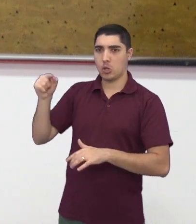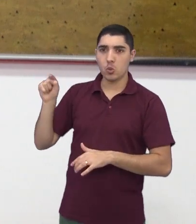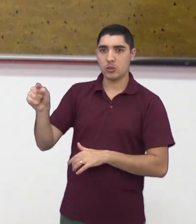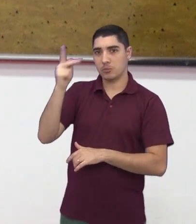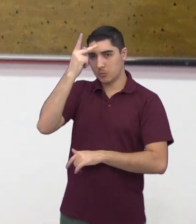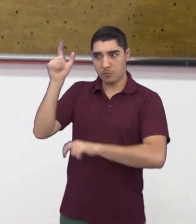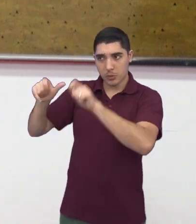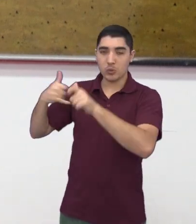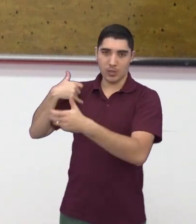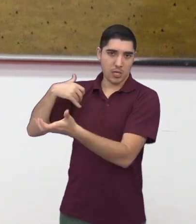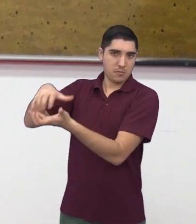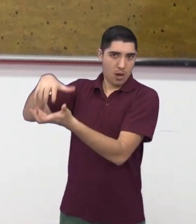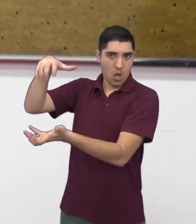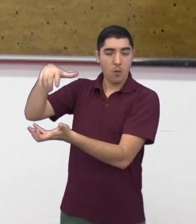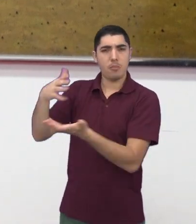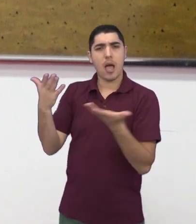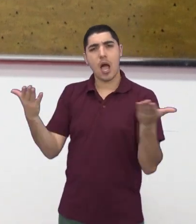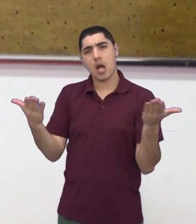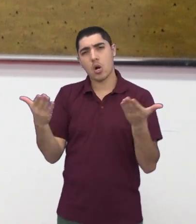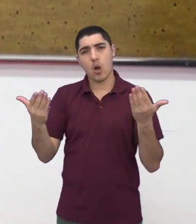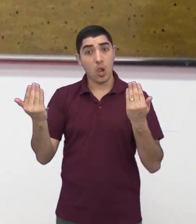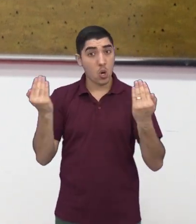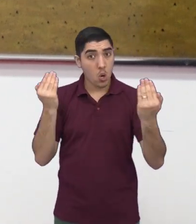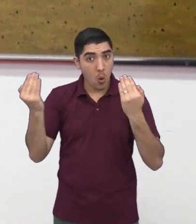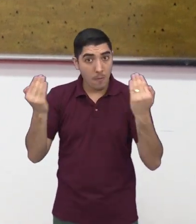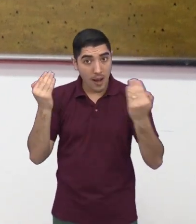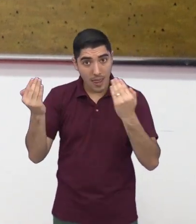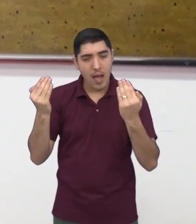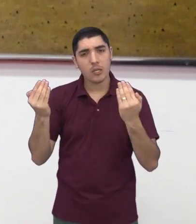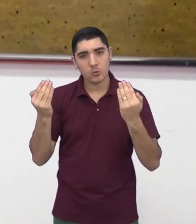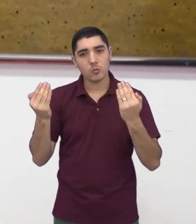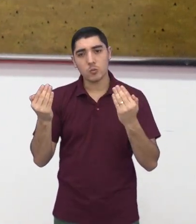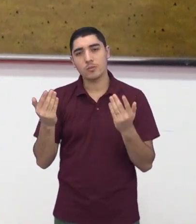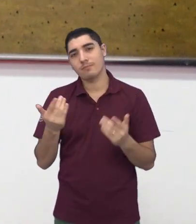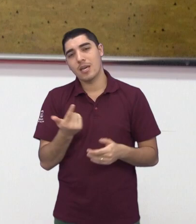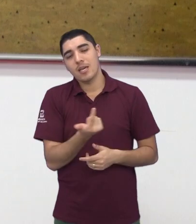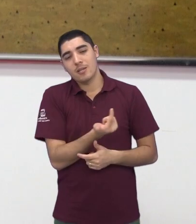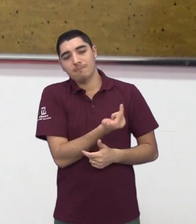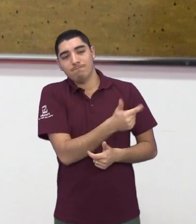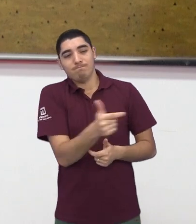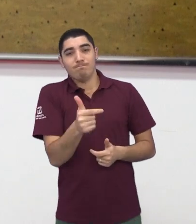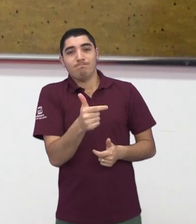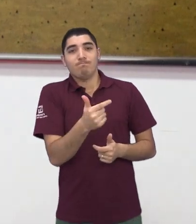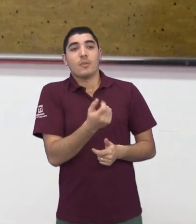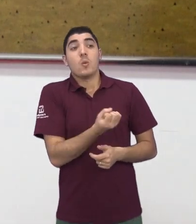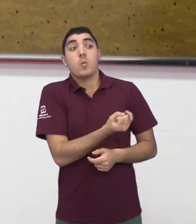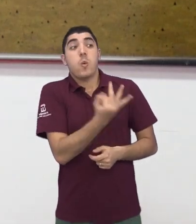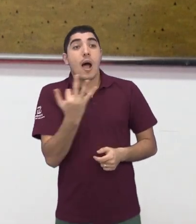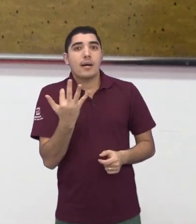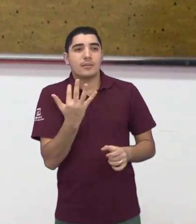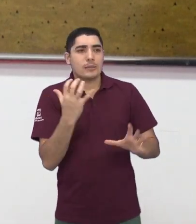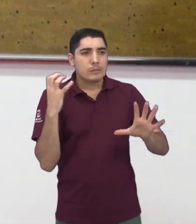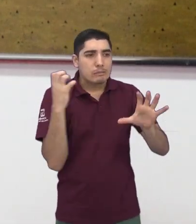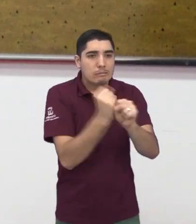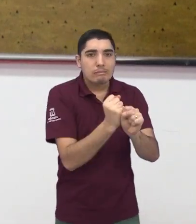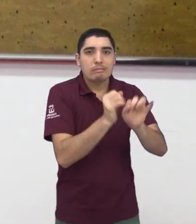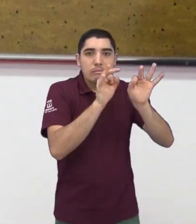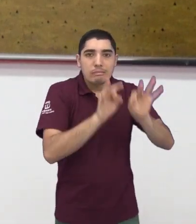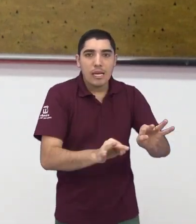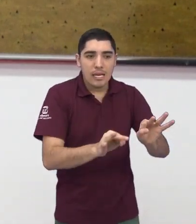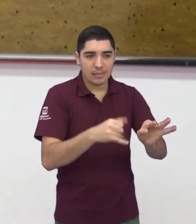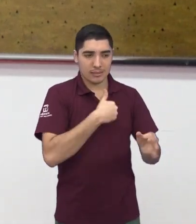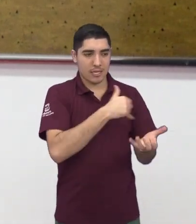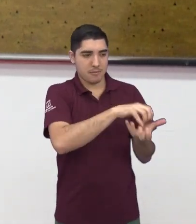população idosa. Se a gente for parar para pensar agora, a gente não tem exatamente quantas pessoas, a gente não tem esse número